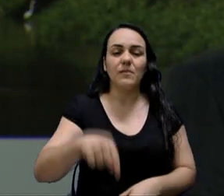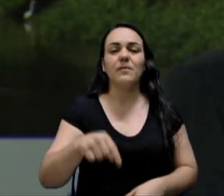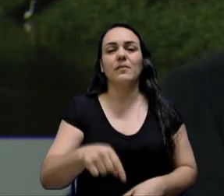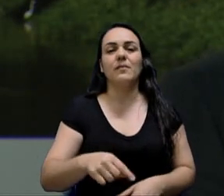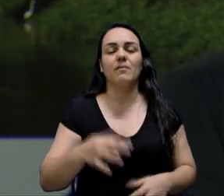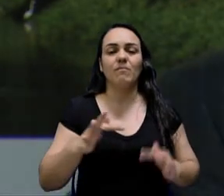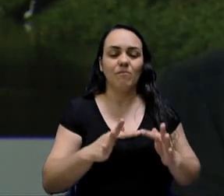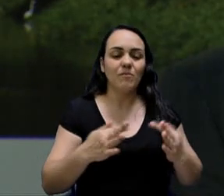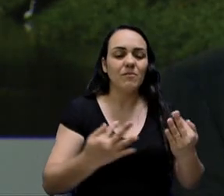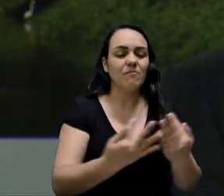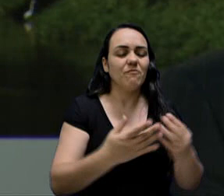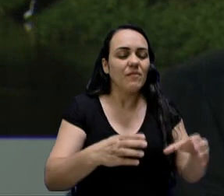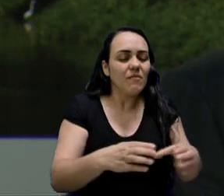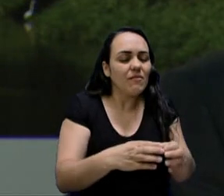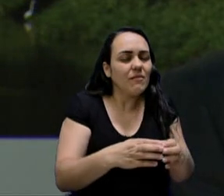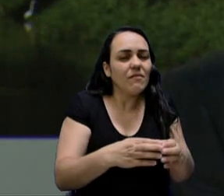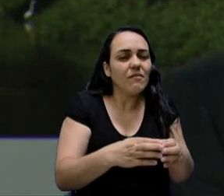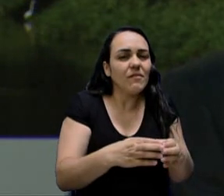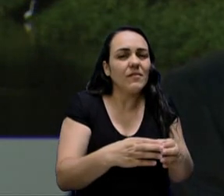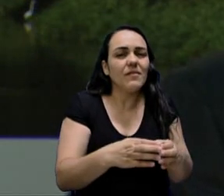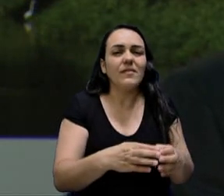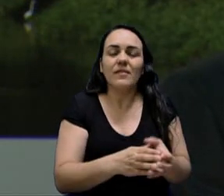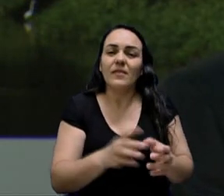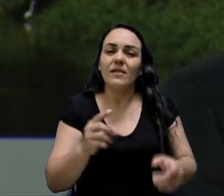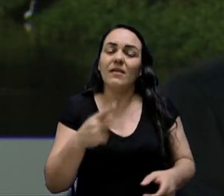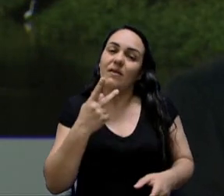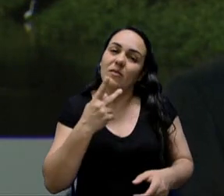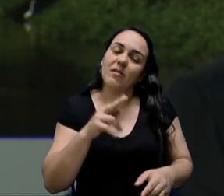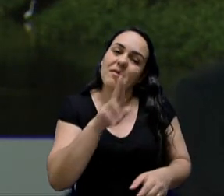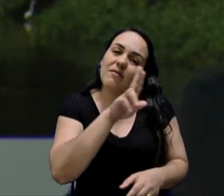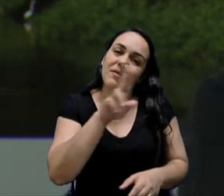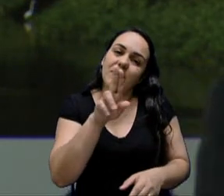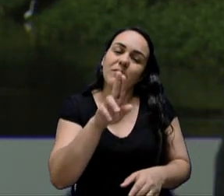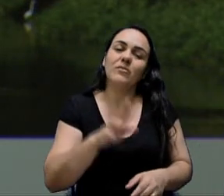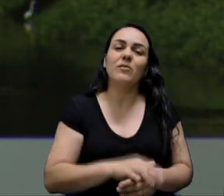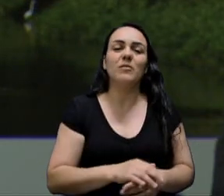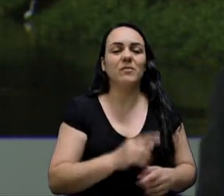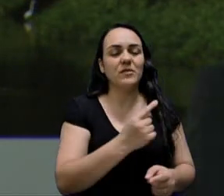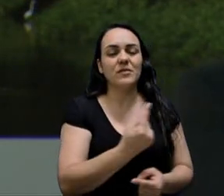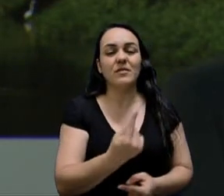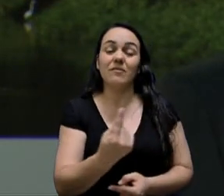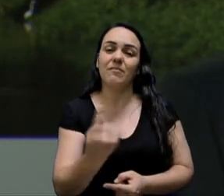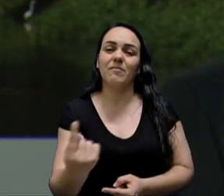Minha família é muito pequena. E eu não posso deixar de nominá-las,